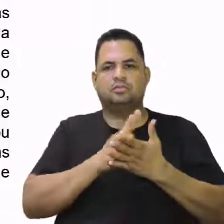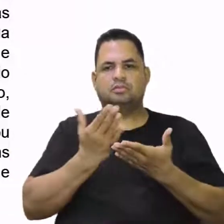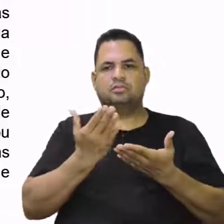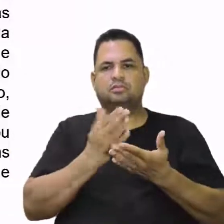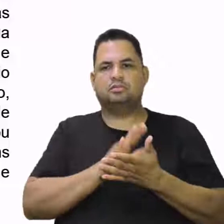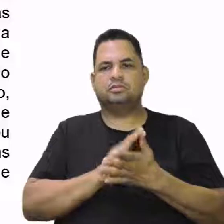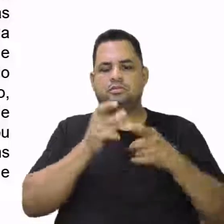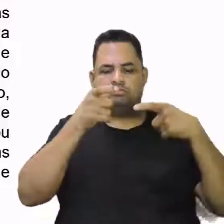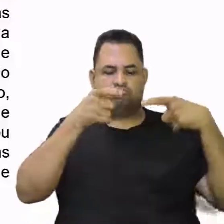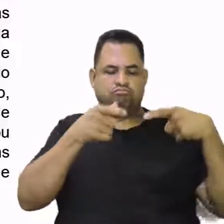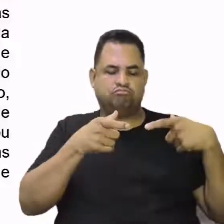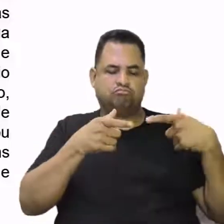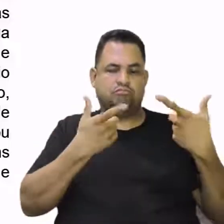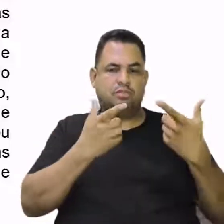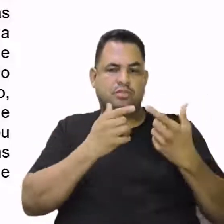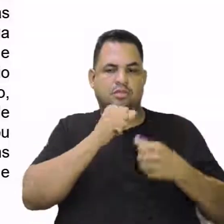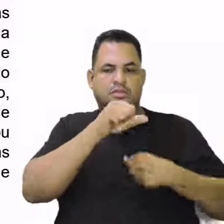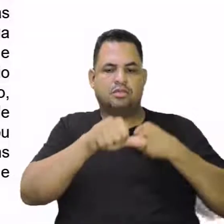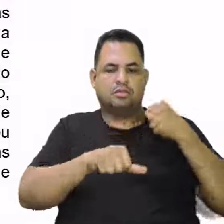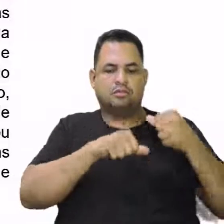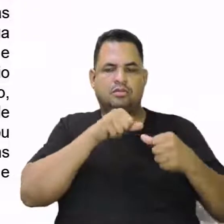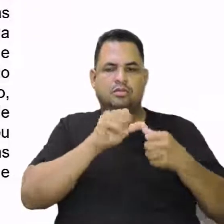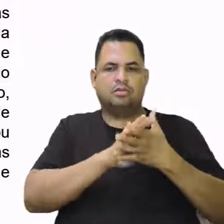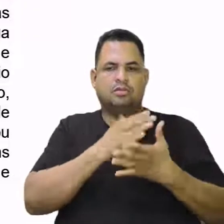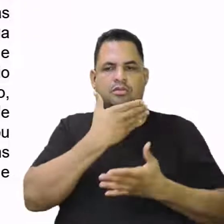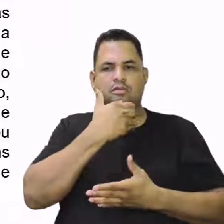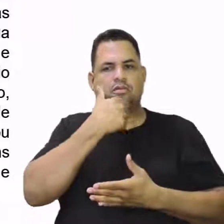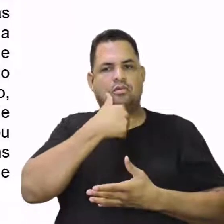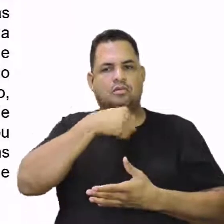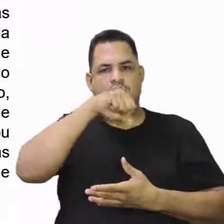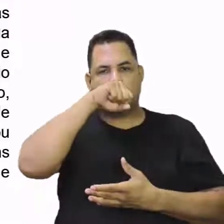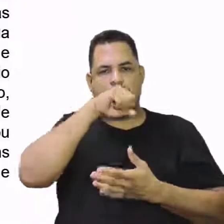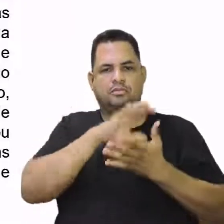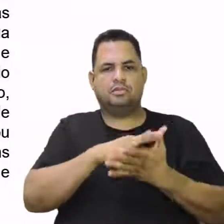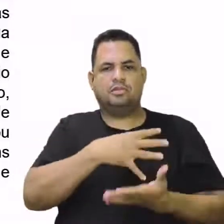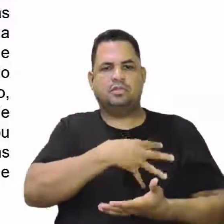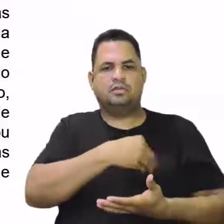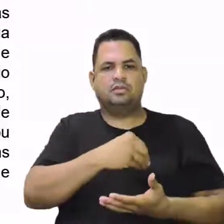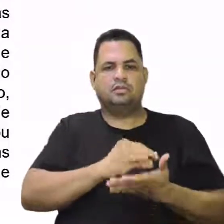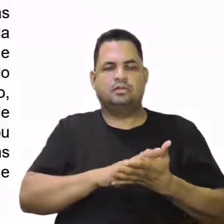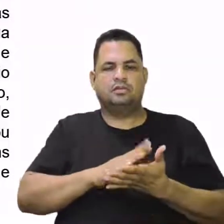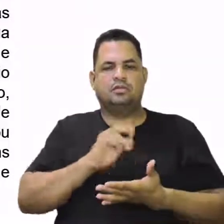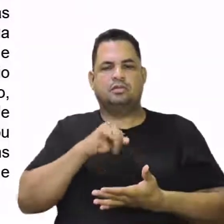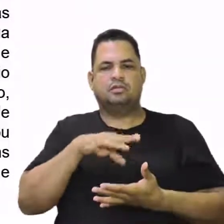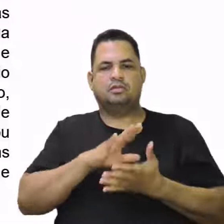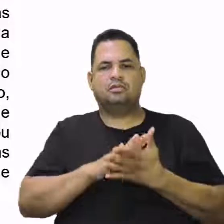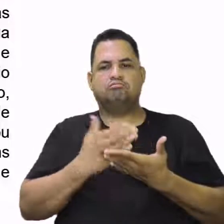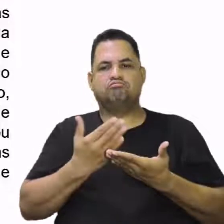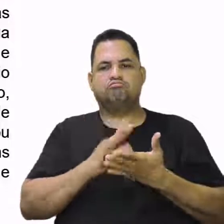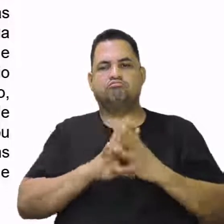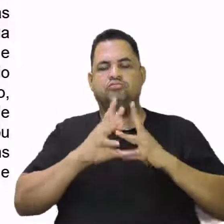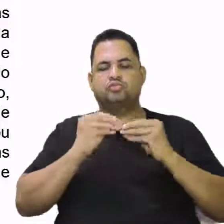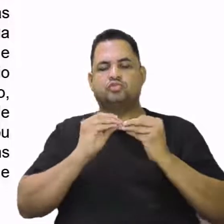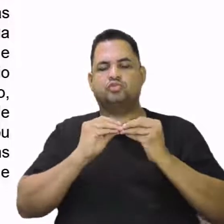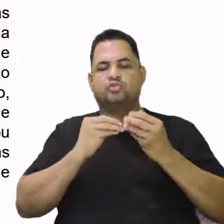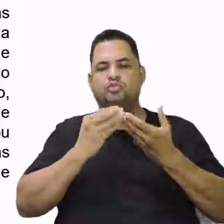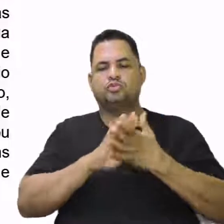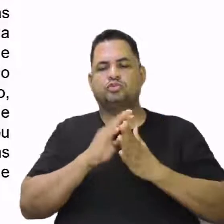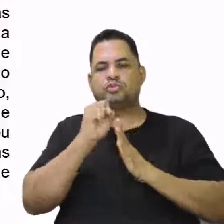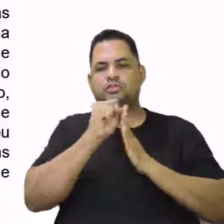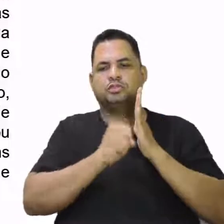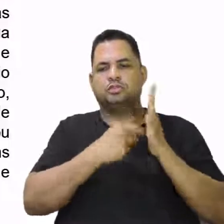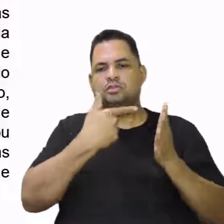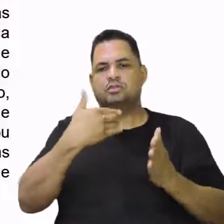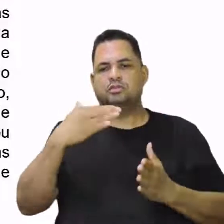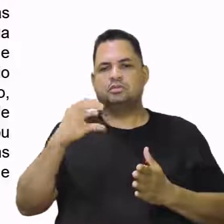encarnaram o lugar da mãe, da filha e da neta, percorrendo quase todo o século XX. Olha